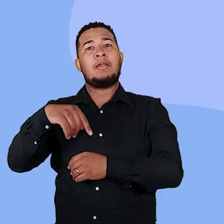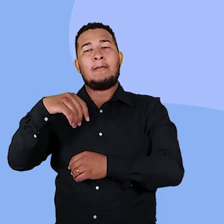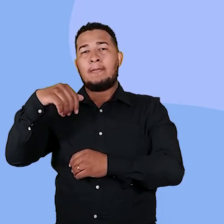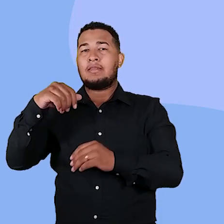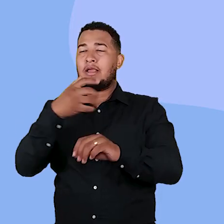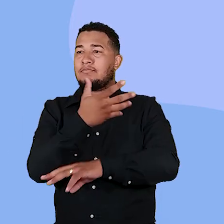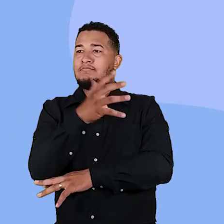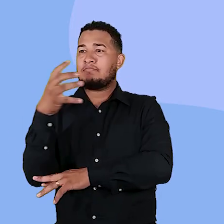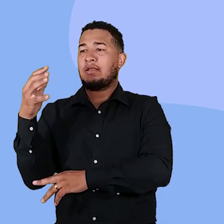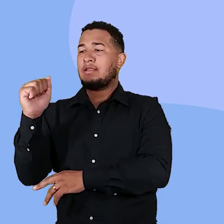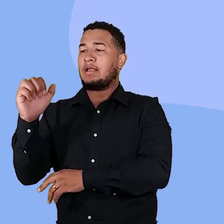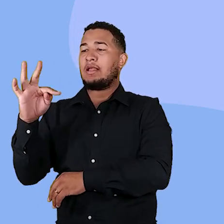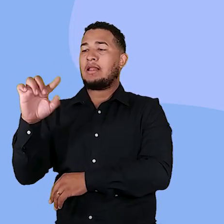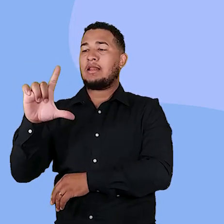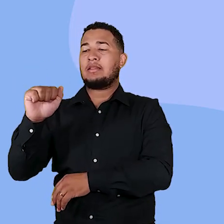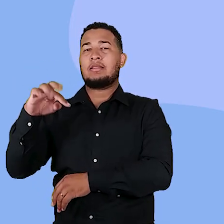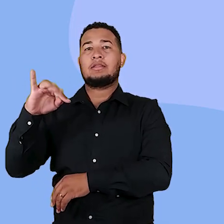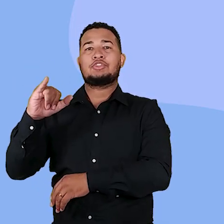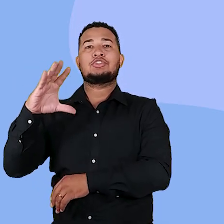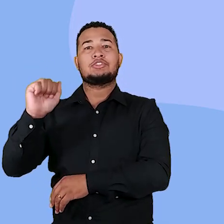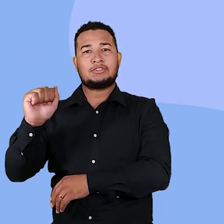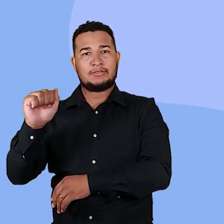então a evolução dele